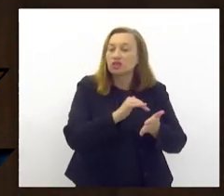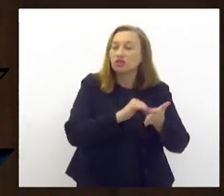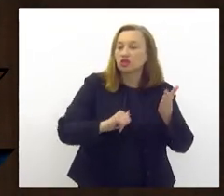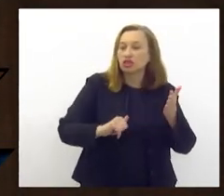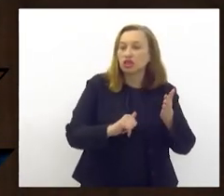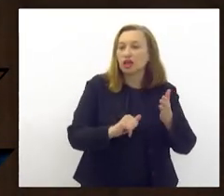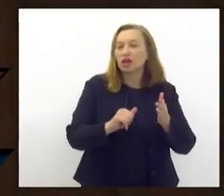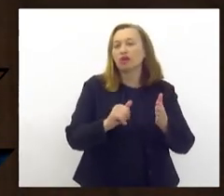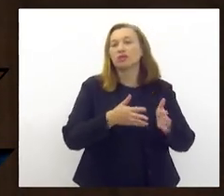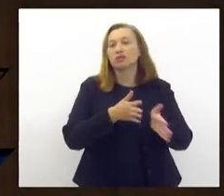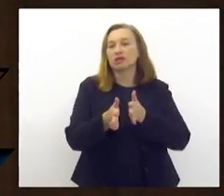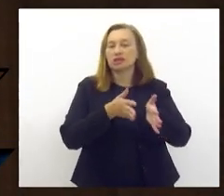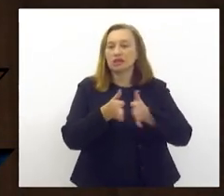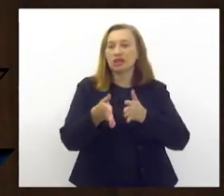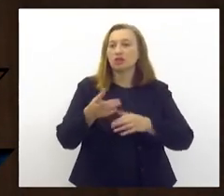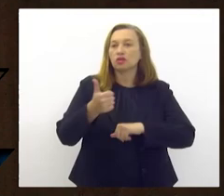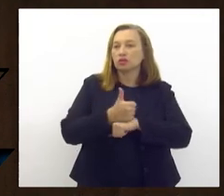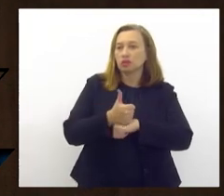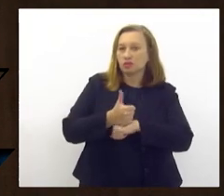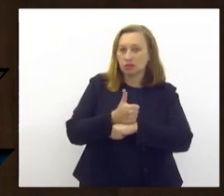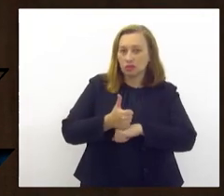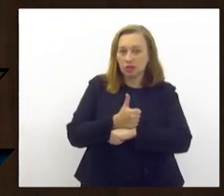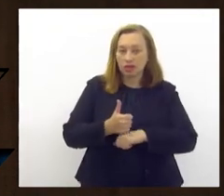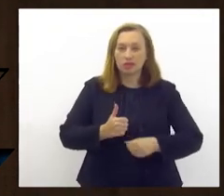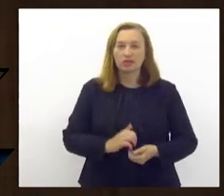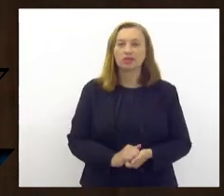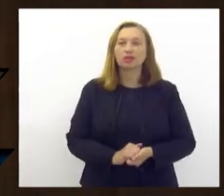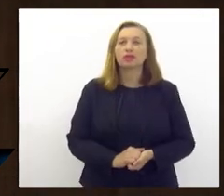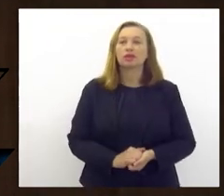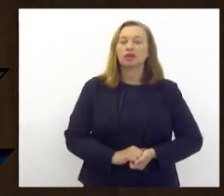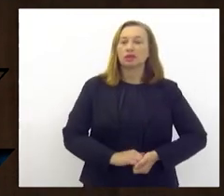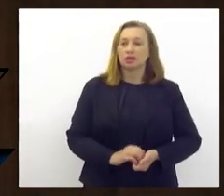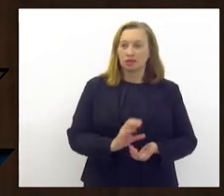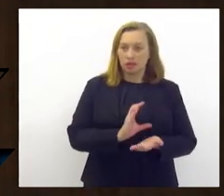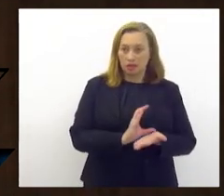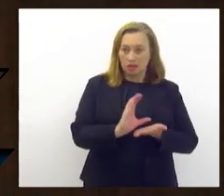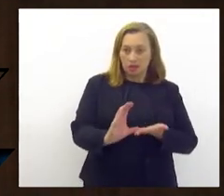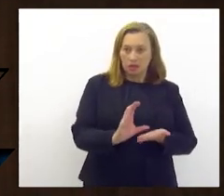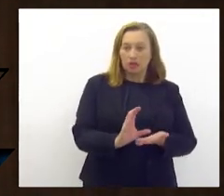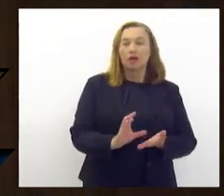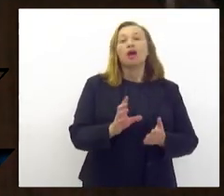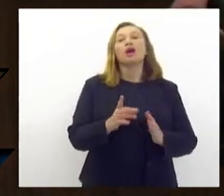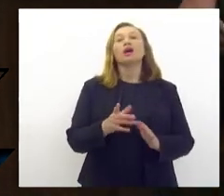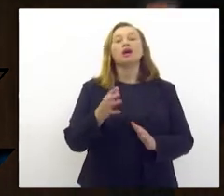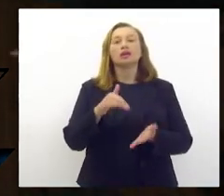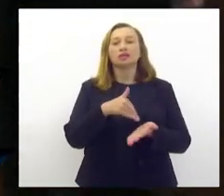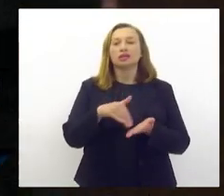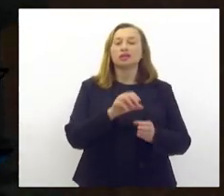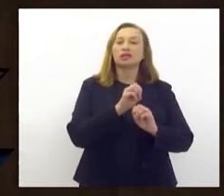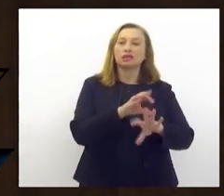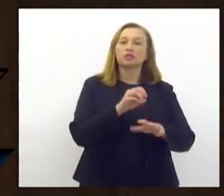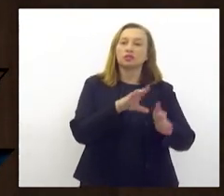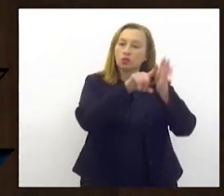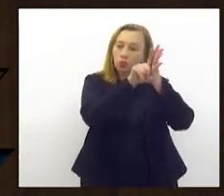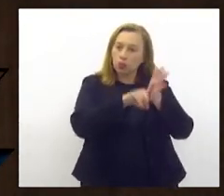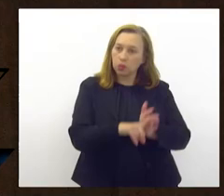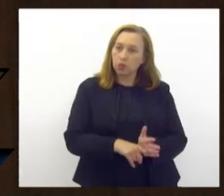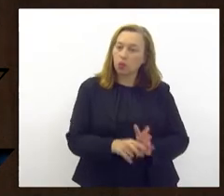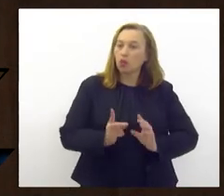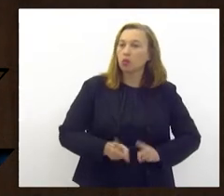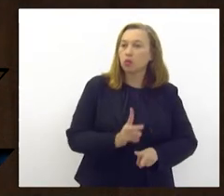difícil acesso, os profissionais fizeram um recurso, a SEDUC reavaliou e manteve essa